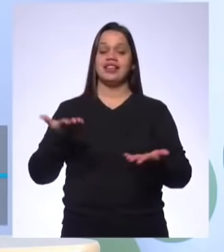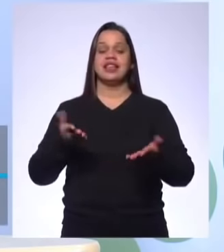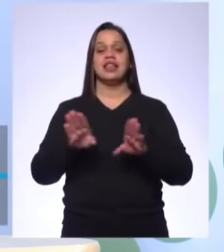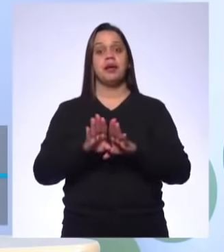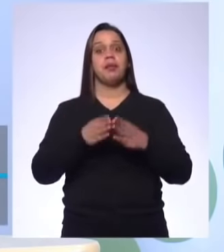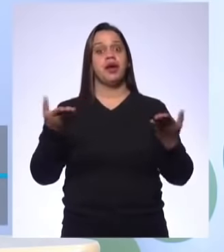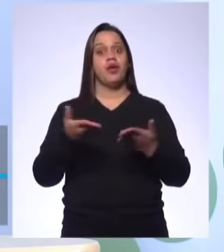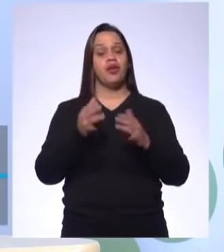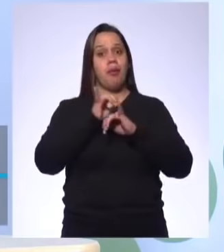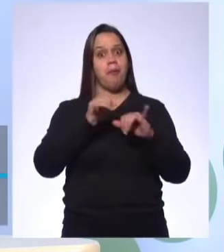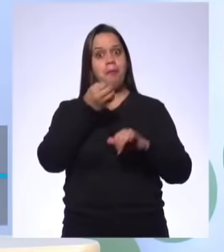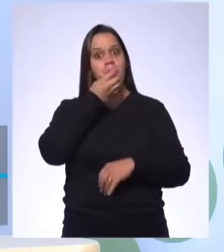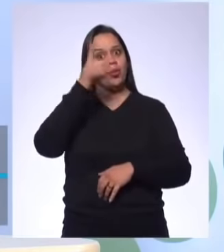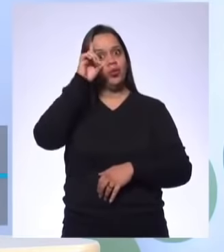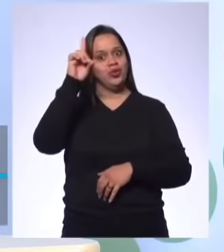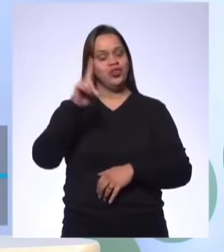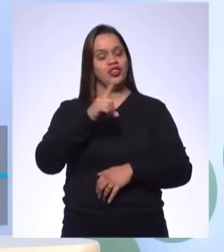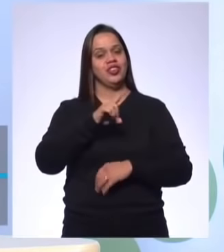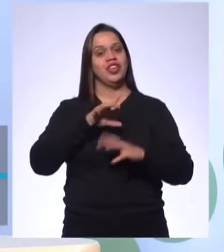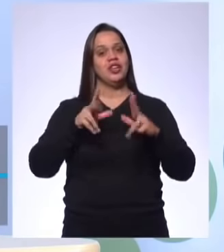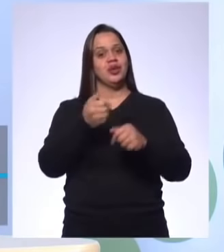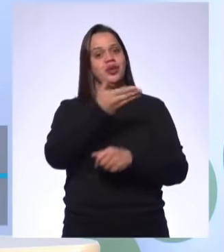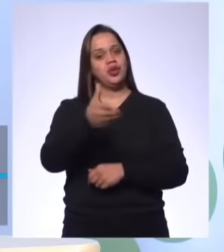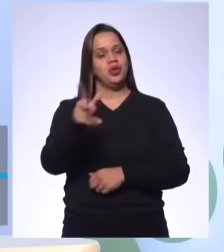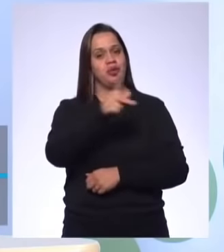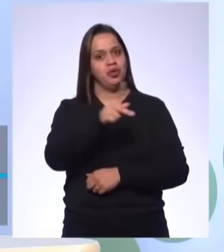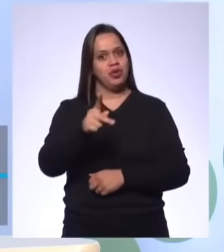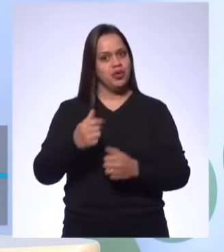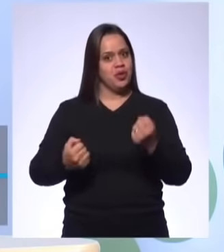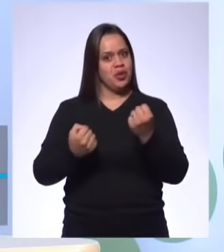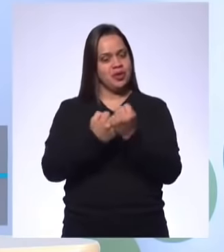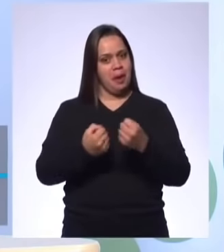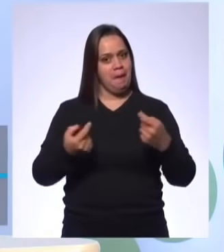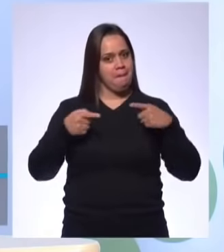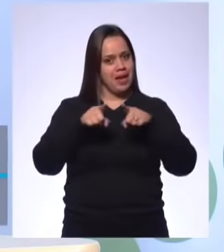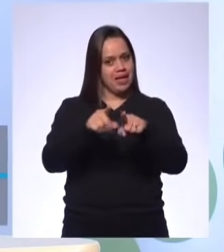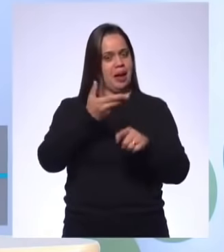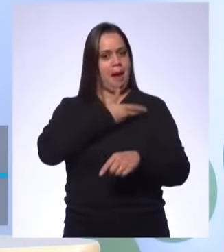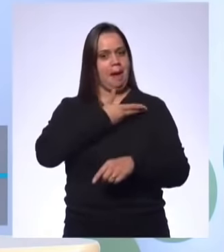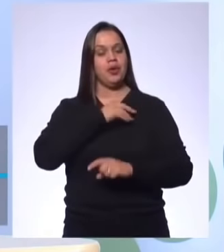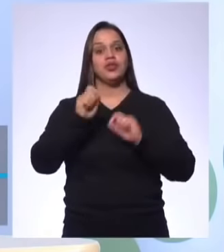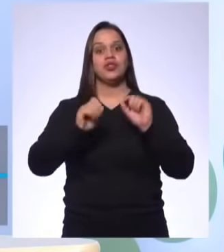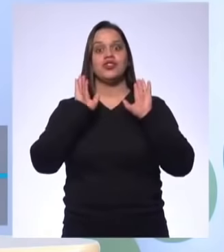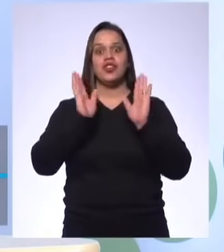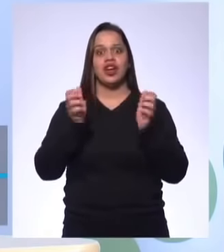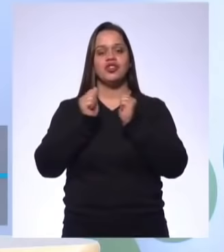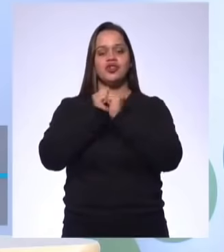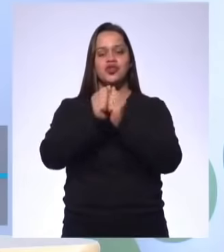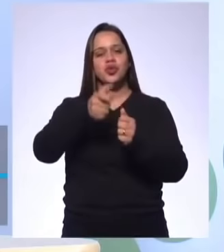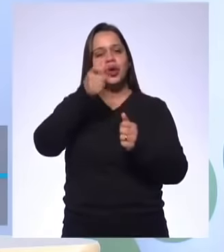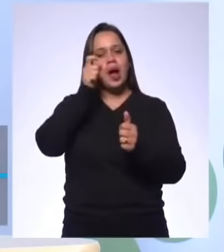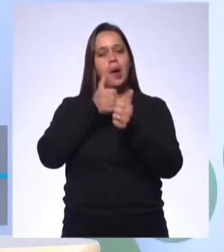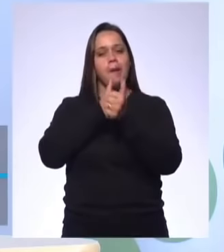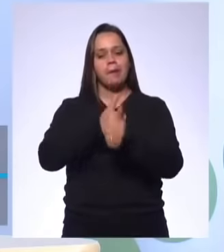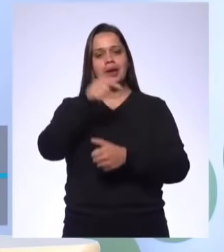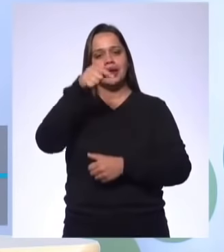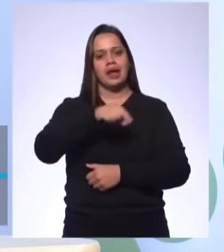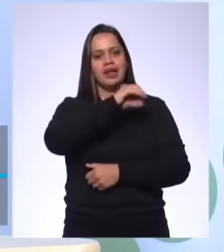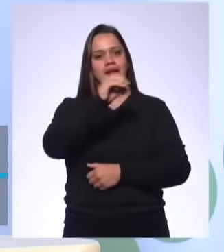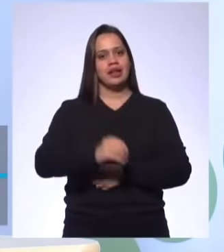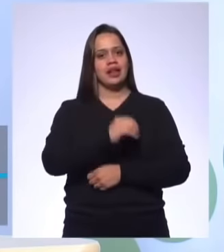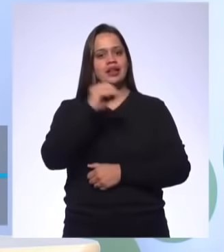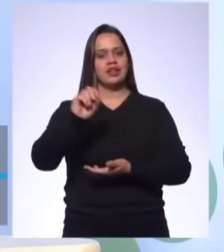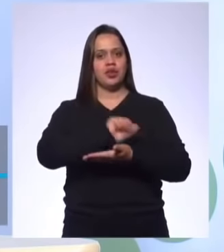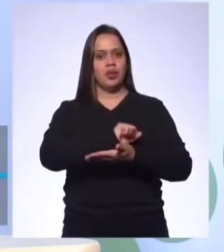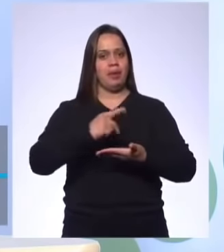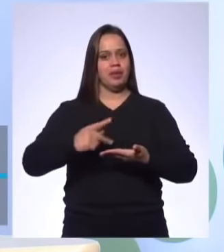aí um bom dia aos professores, nossos parceiros, colegas, que já estão aí ligadinhos aí no Centro de Mídias, no